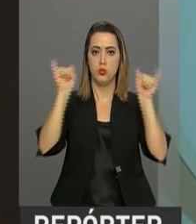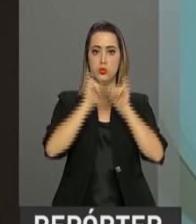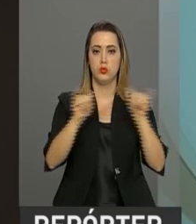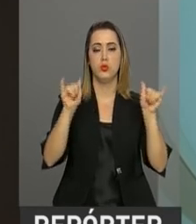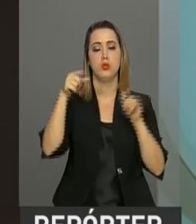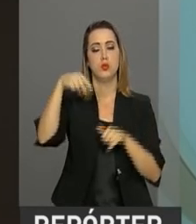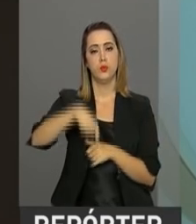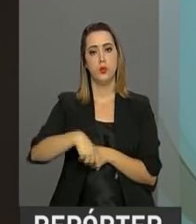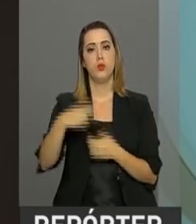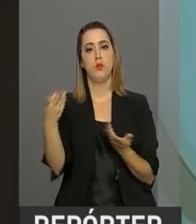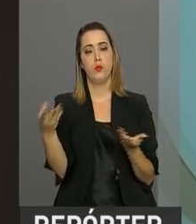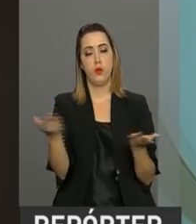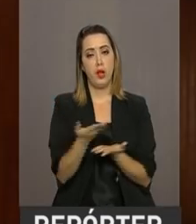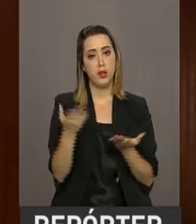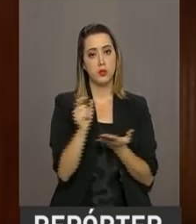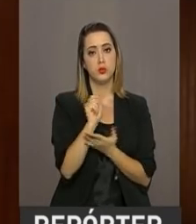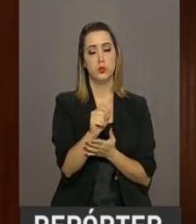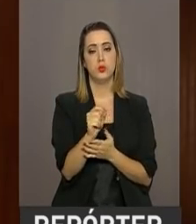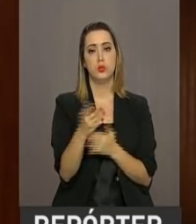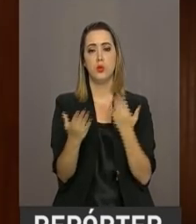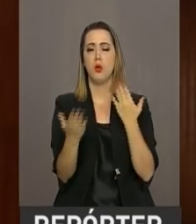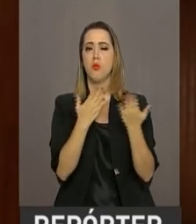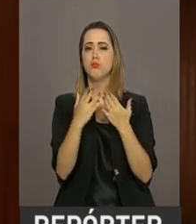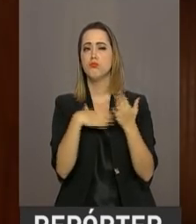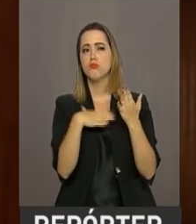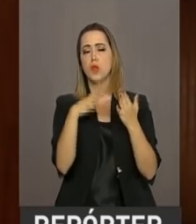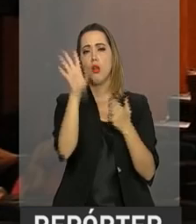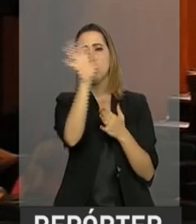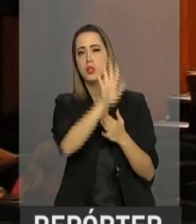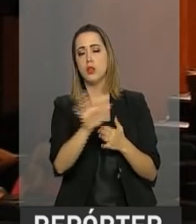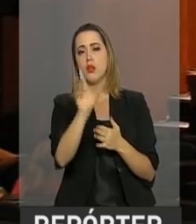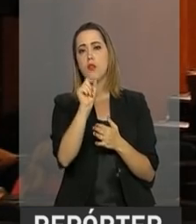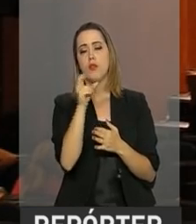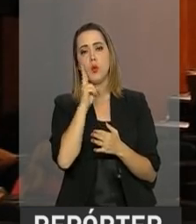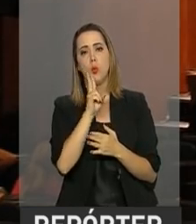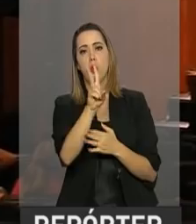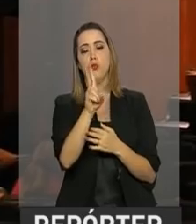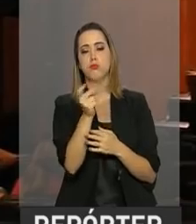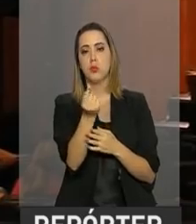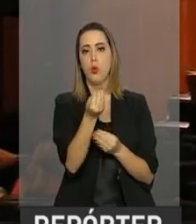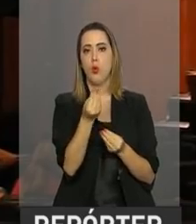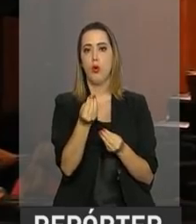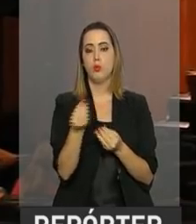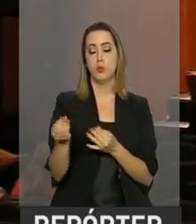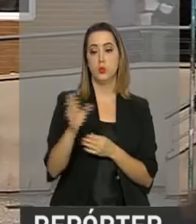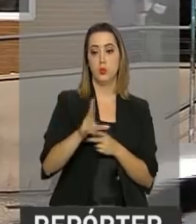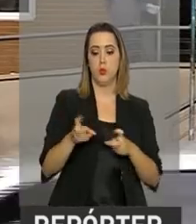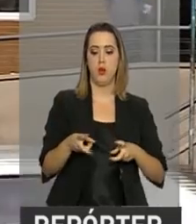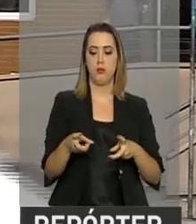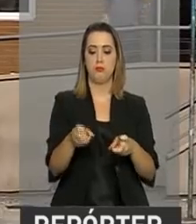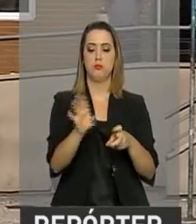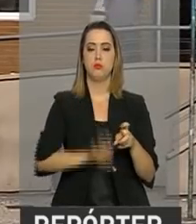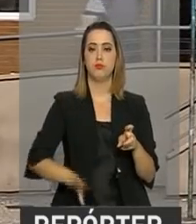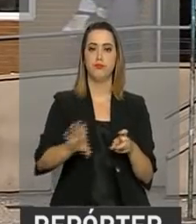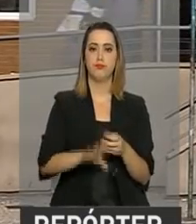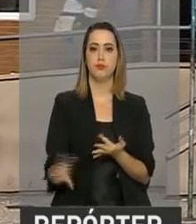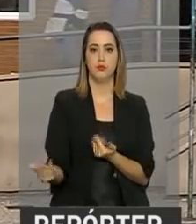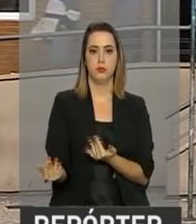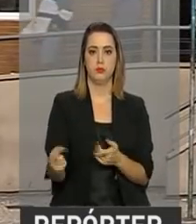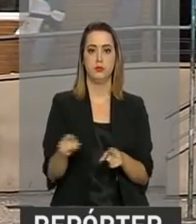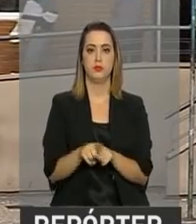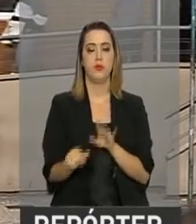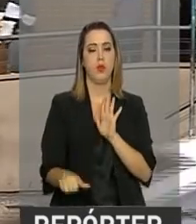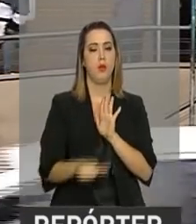o ministério da saúde no Rio de Janeiro faz um Panorama sobre os casos de câncer infanto juvenil no Brasil pela primeira vez é